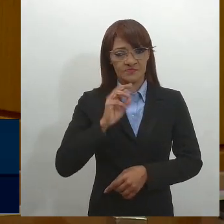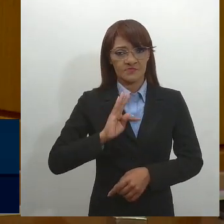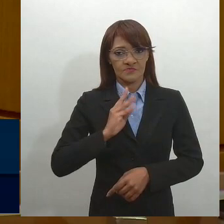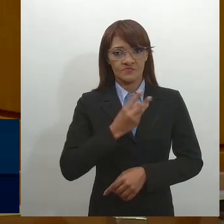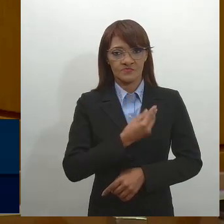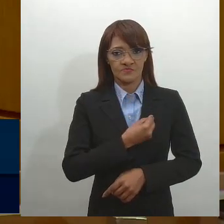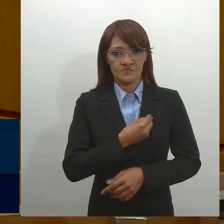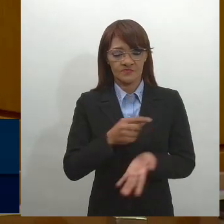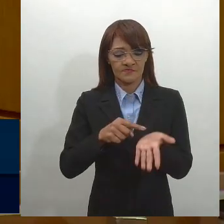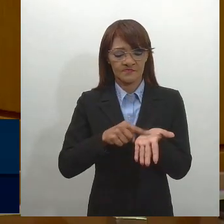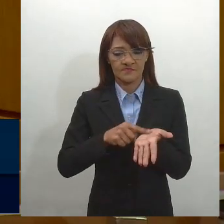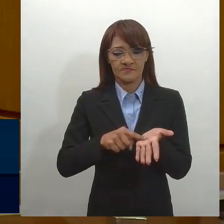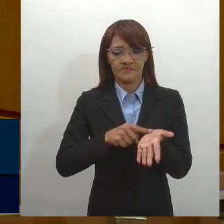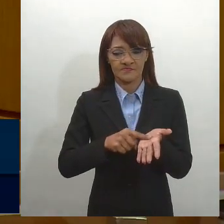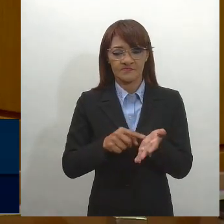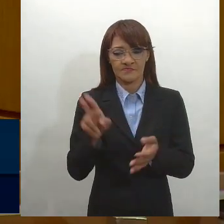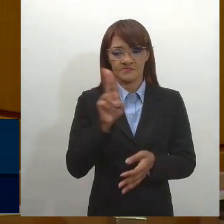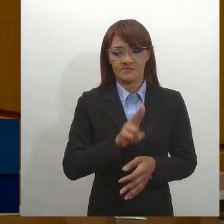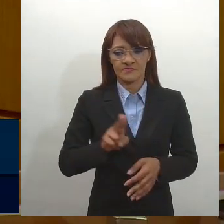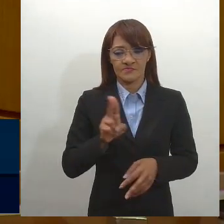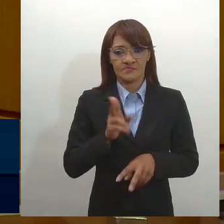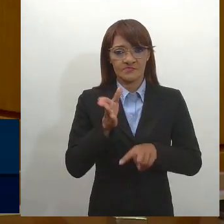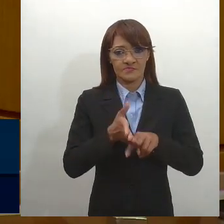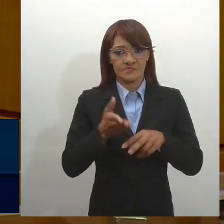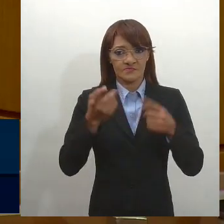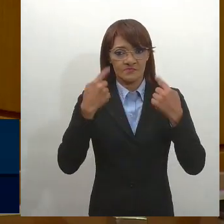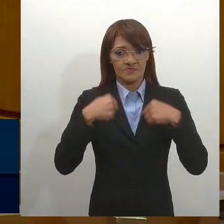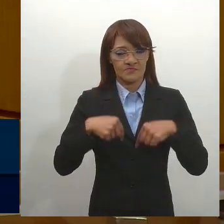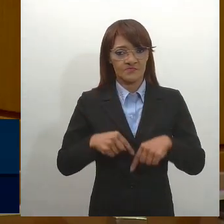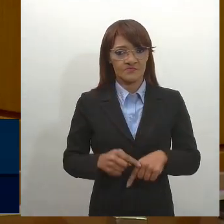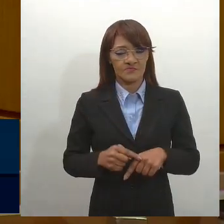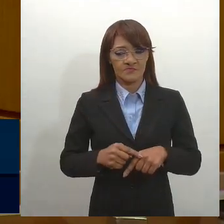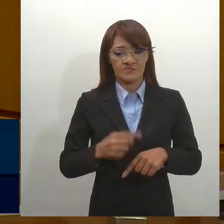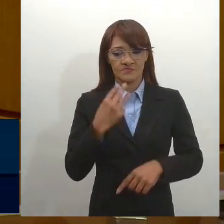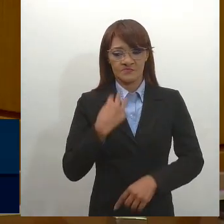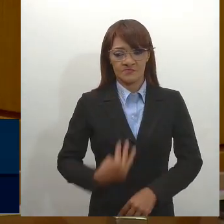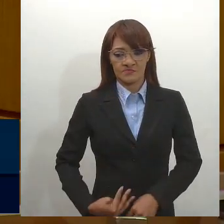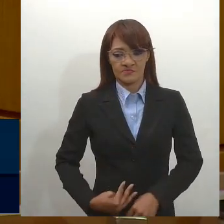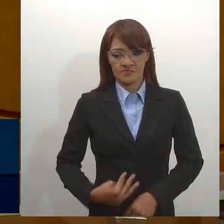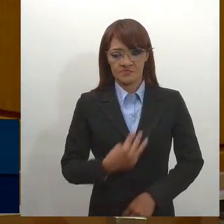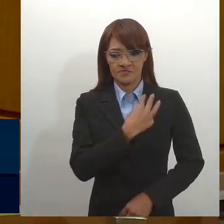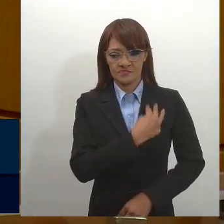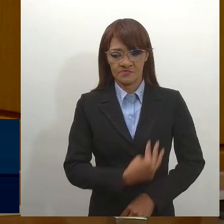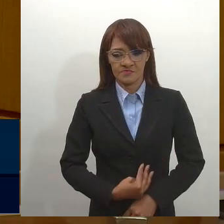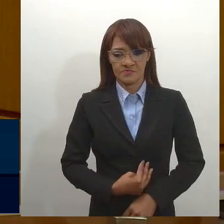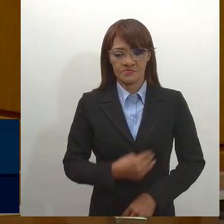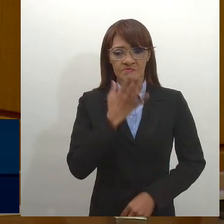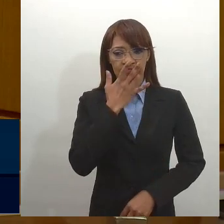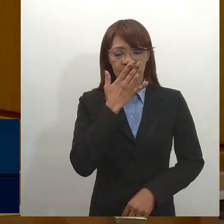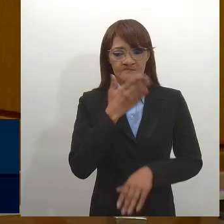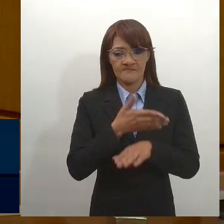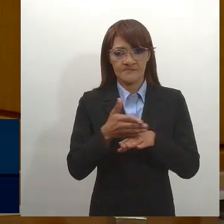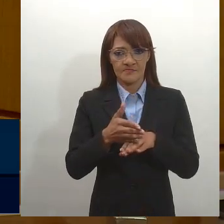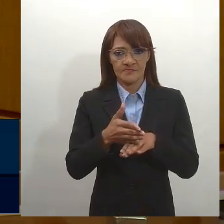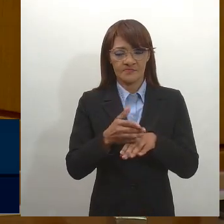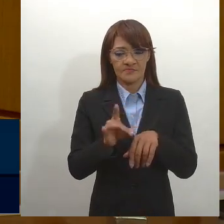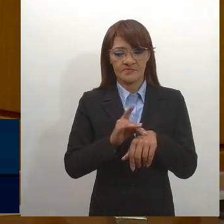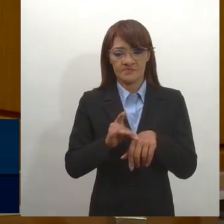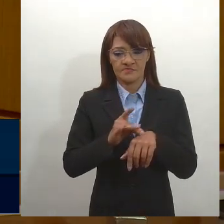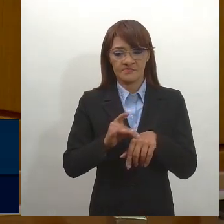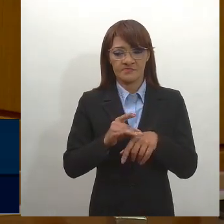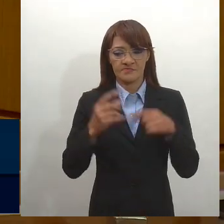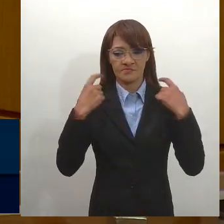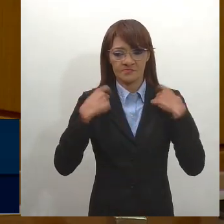macacão listrado, branco, preto, com colar de madeira colorido,